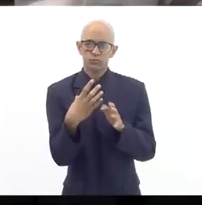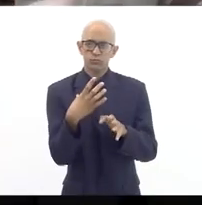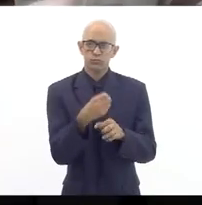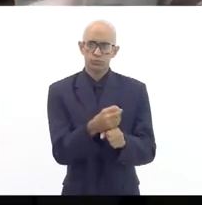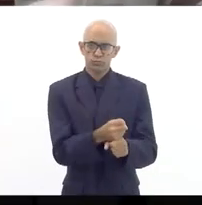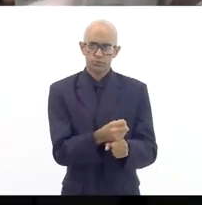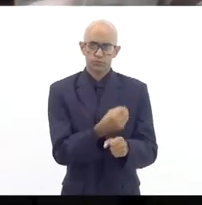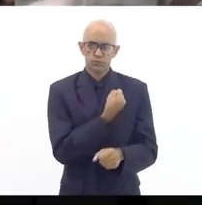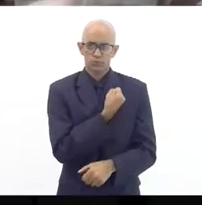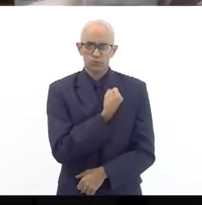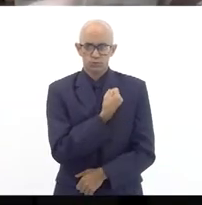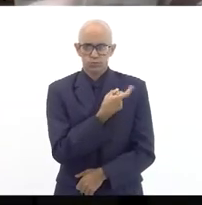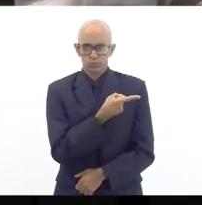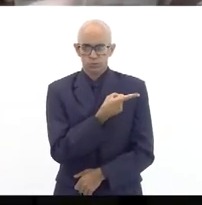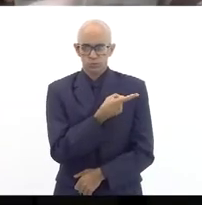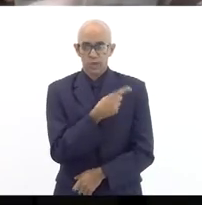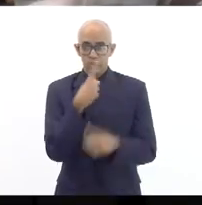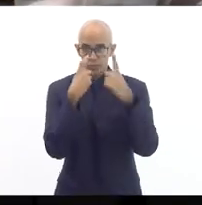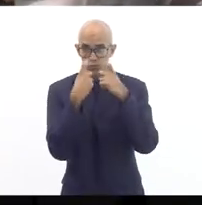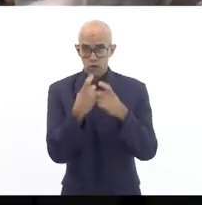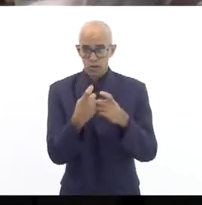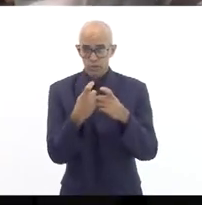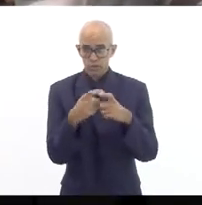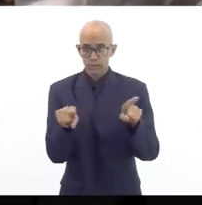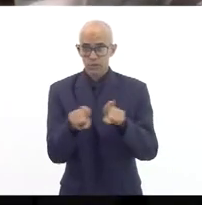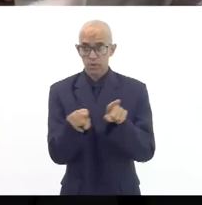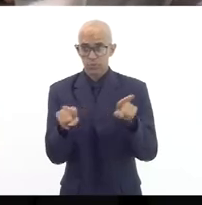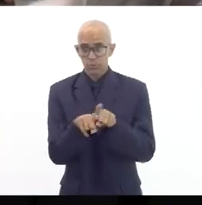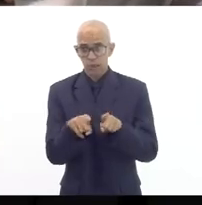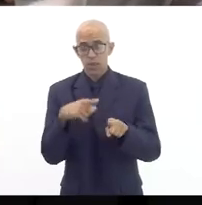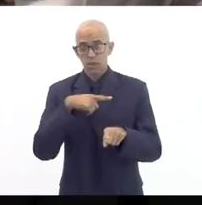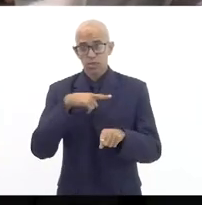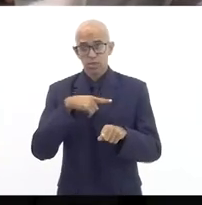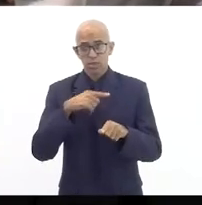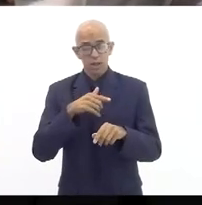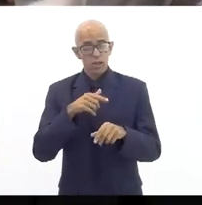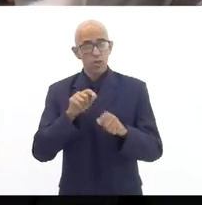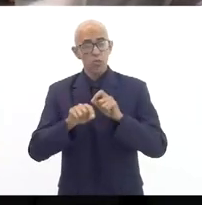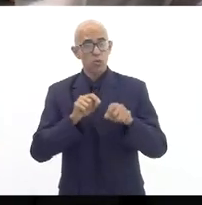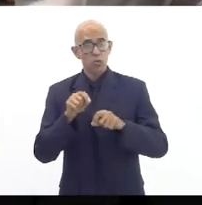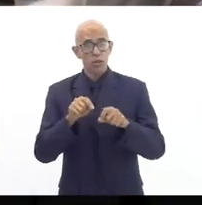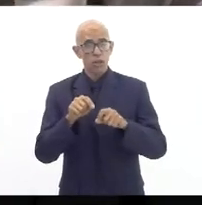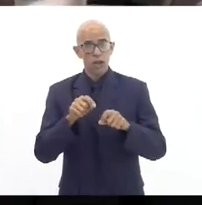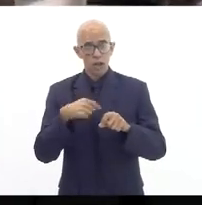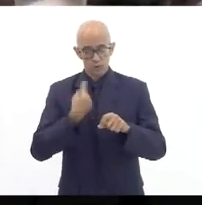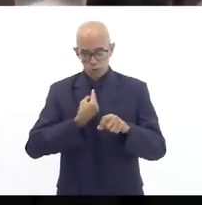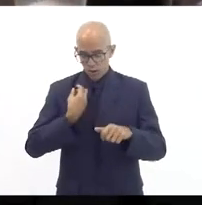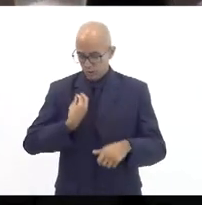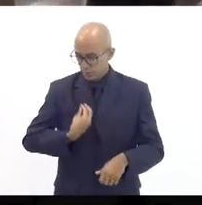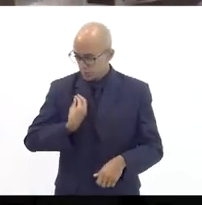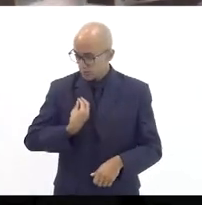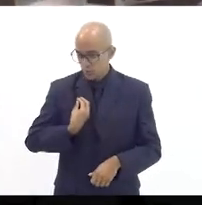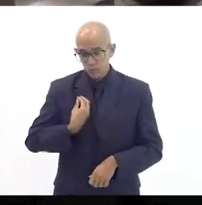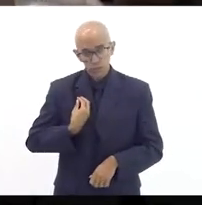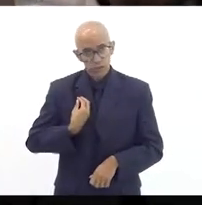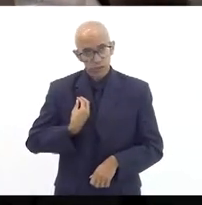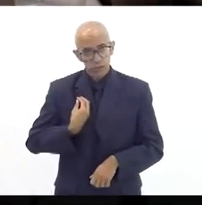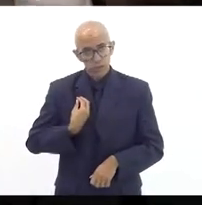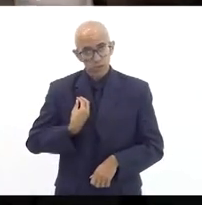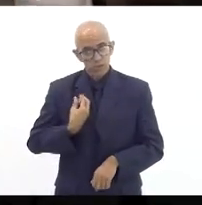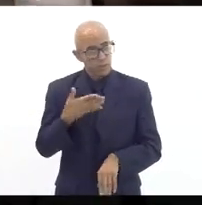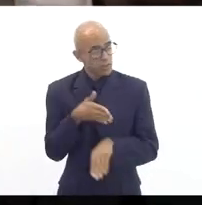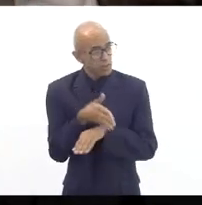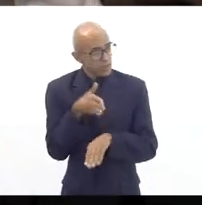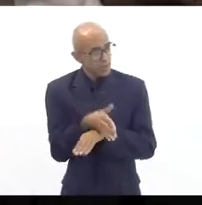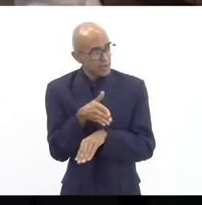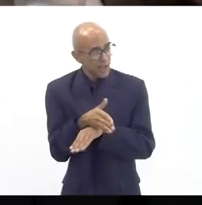essas violências elas atravessam a nossa possibilidade de existência, porque, para a gente poder acessar saúde, educação, habitação, a gente